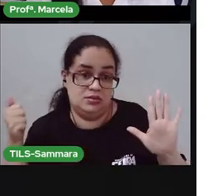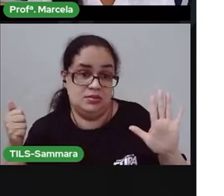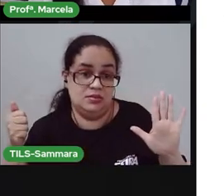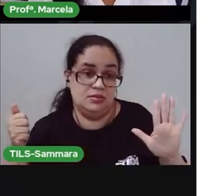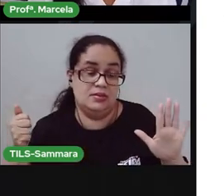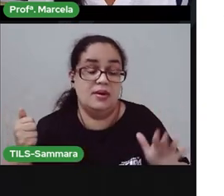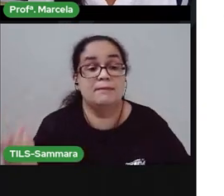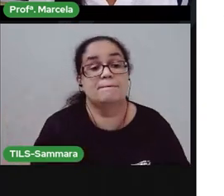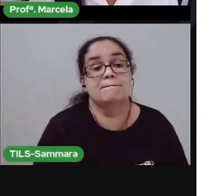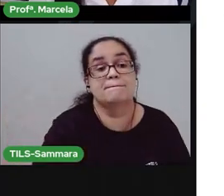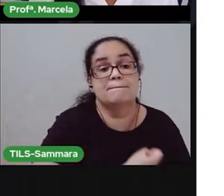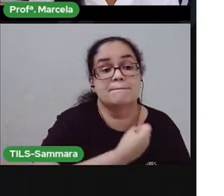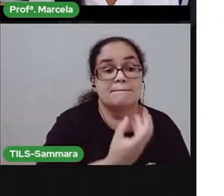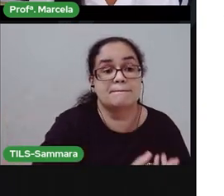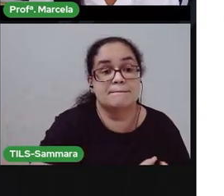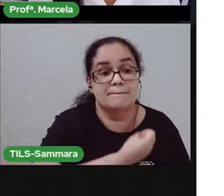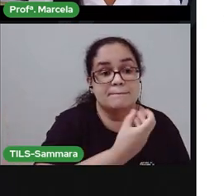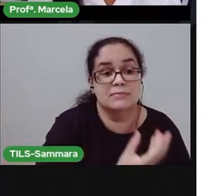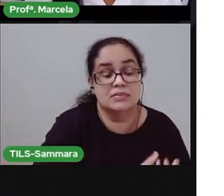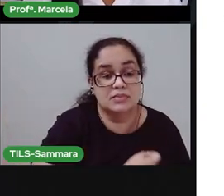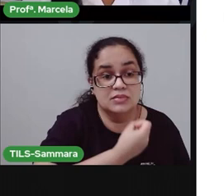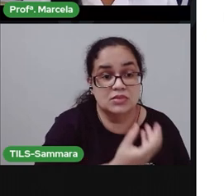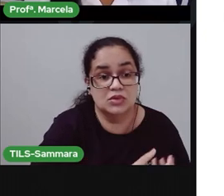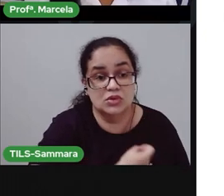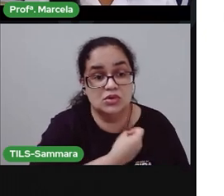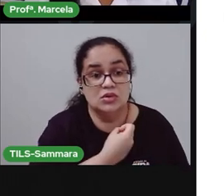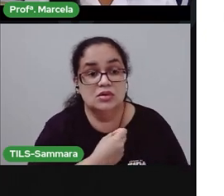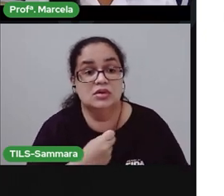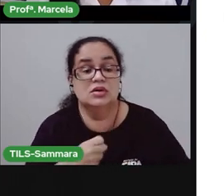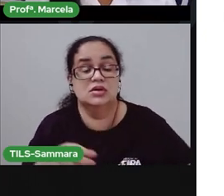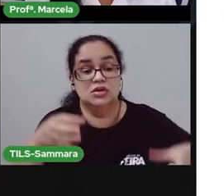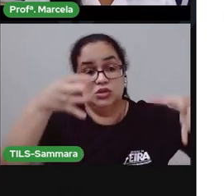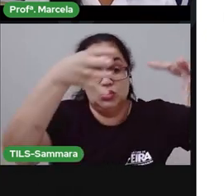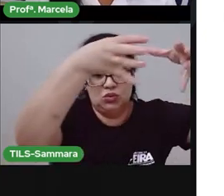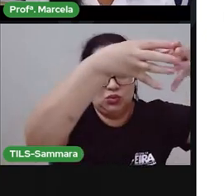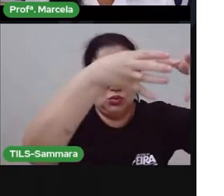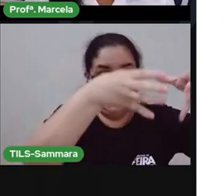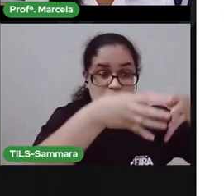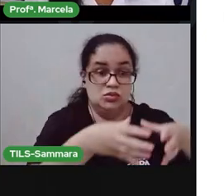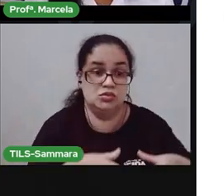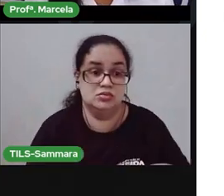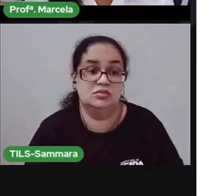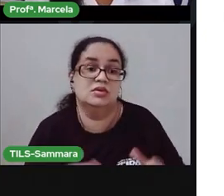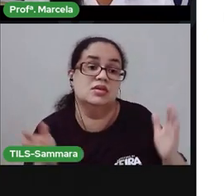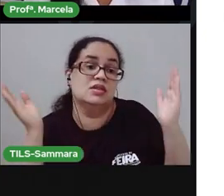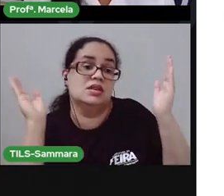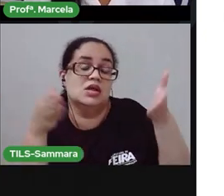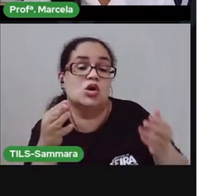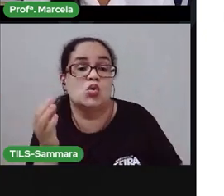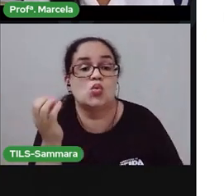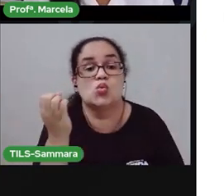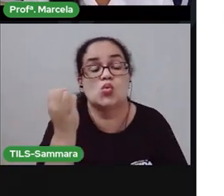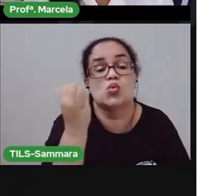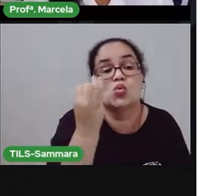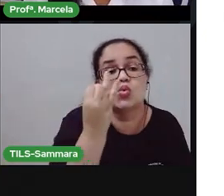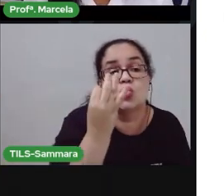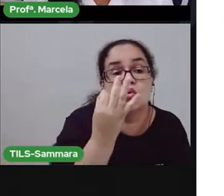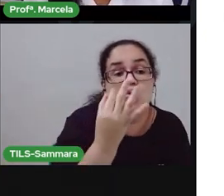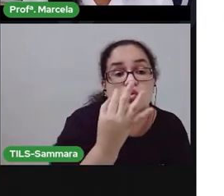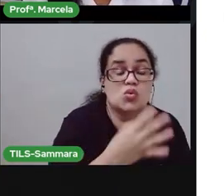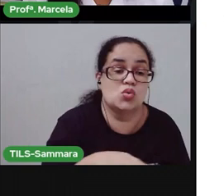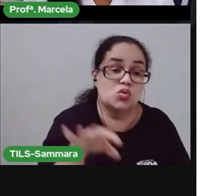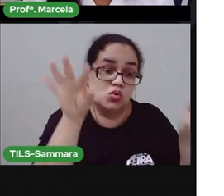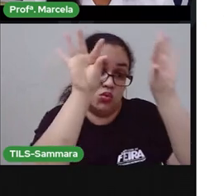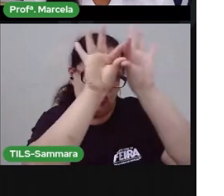Nesse poema, foi dado um espaço entre as estrofes. Agora, vamos contar quantos